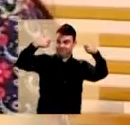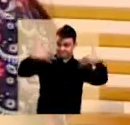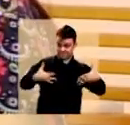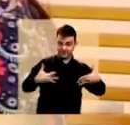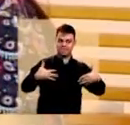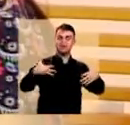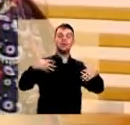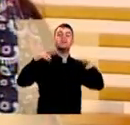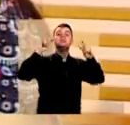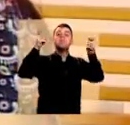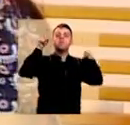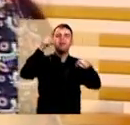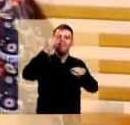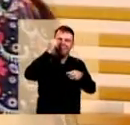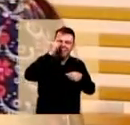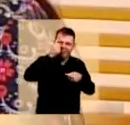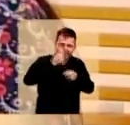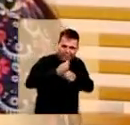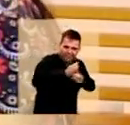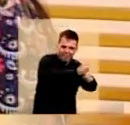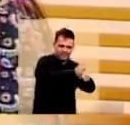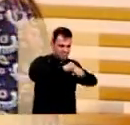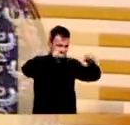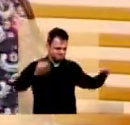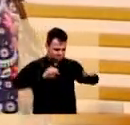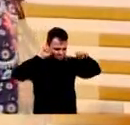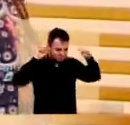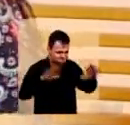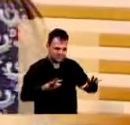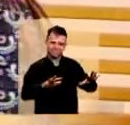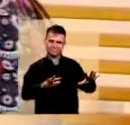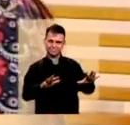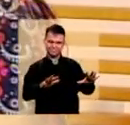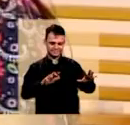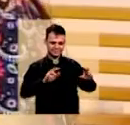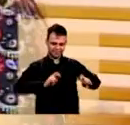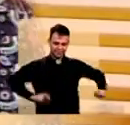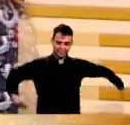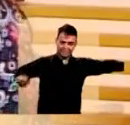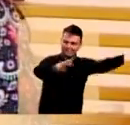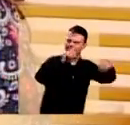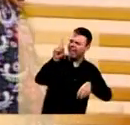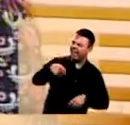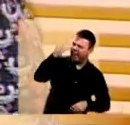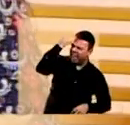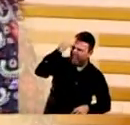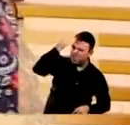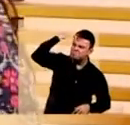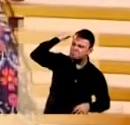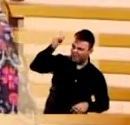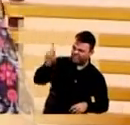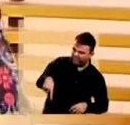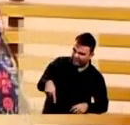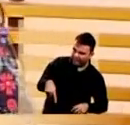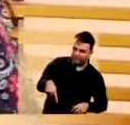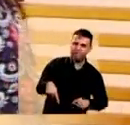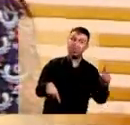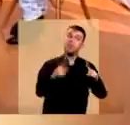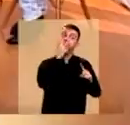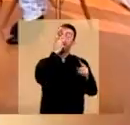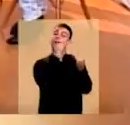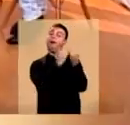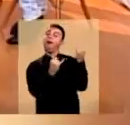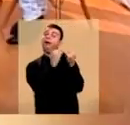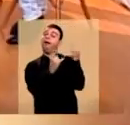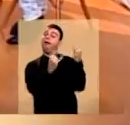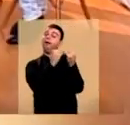de magia, de bruxaria, né? E aí eles falavam assim, mas é Harry Potter? Não é Harry Potter, mas ela se inspirou em